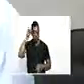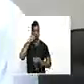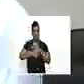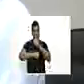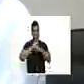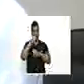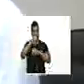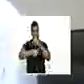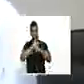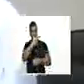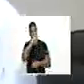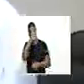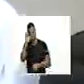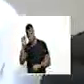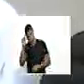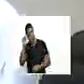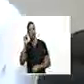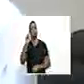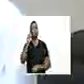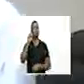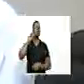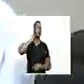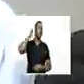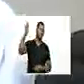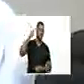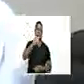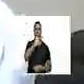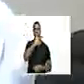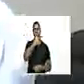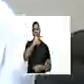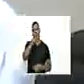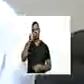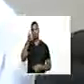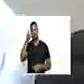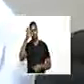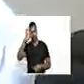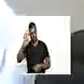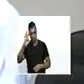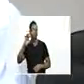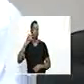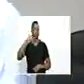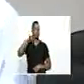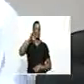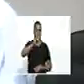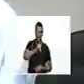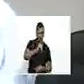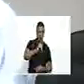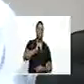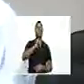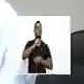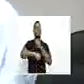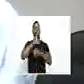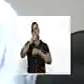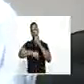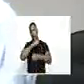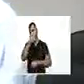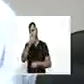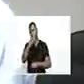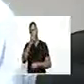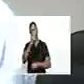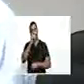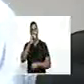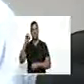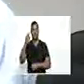2018 o mês de abril no ano de 2019 o mês de março no ano de 2020 o mês de